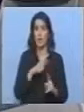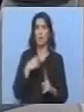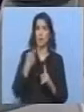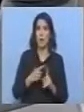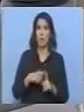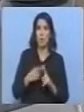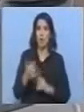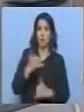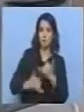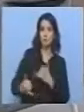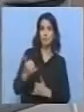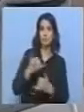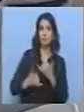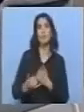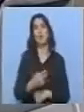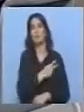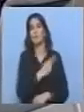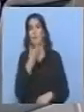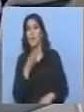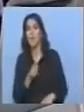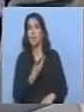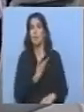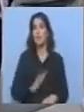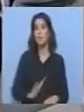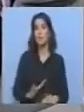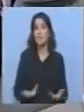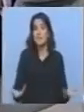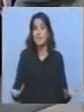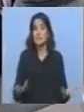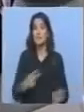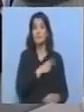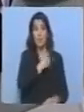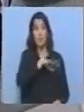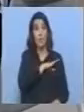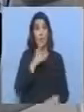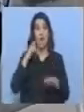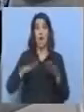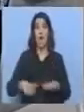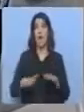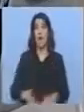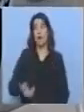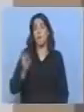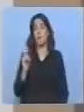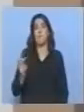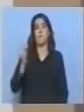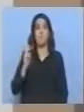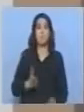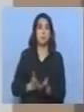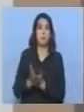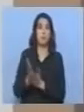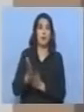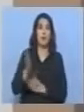não é? A questão da universidade velha ou da universidade antiga. A Universidade de Coimbra está cá há muitos séculos e vai continuar a